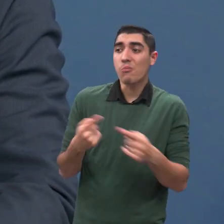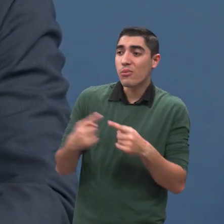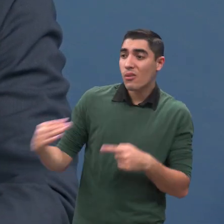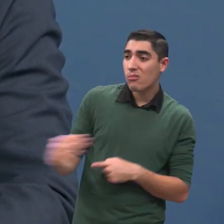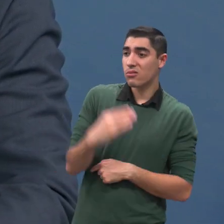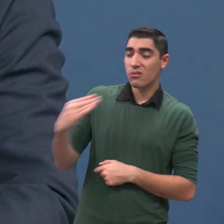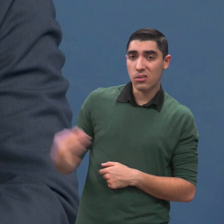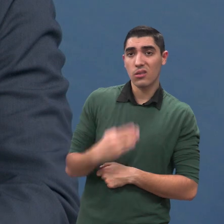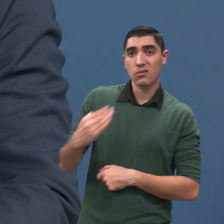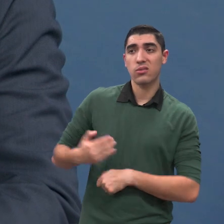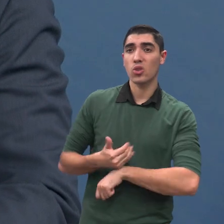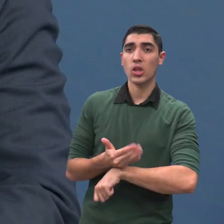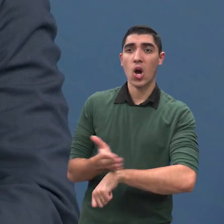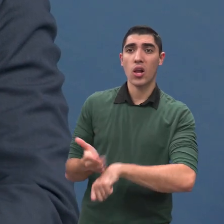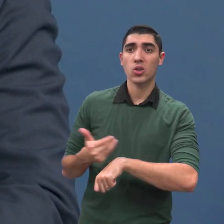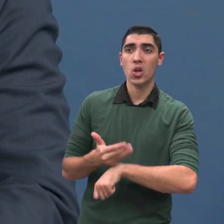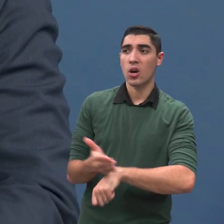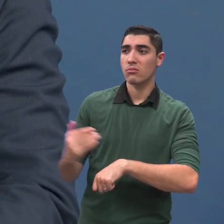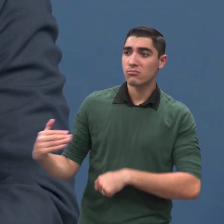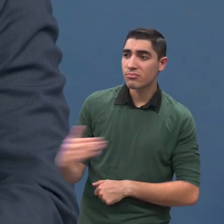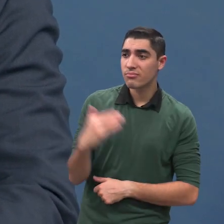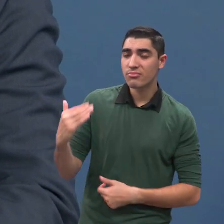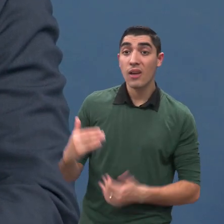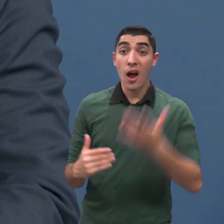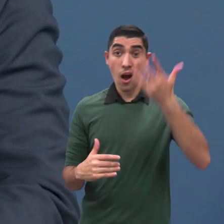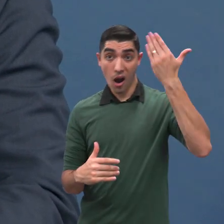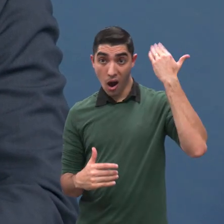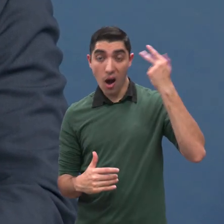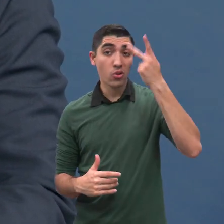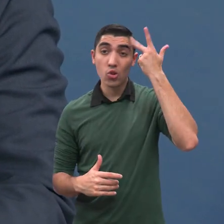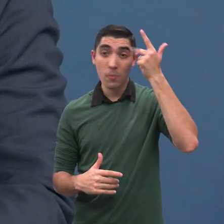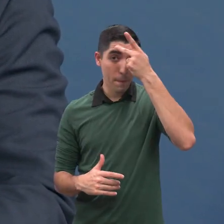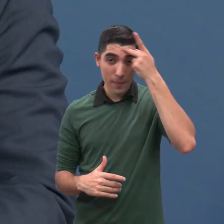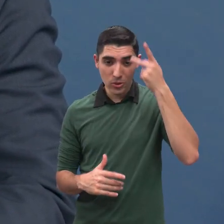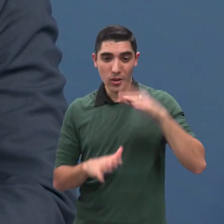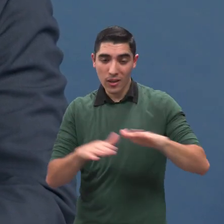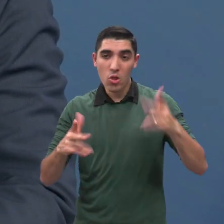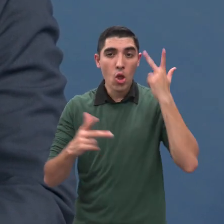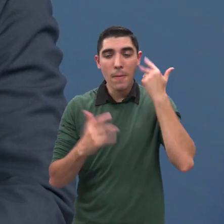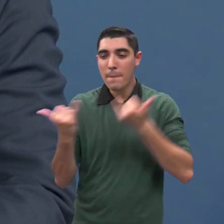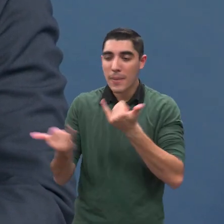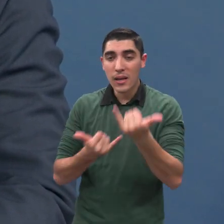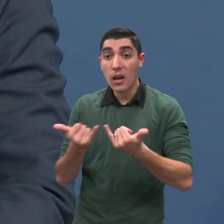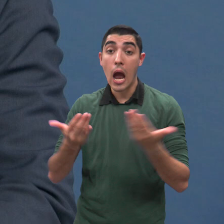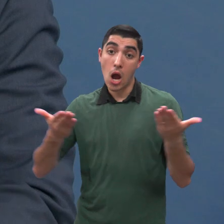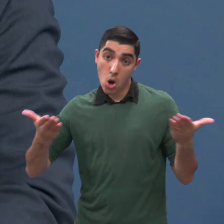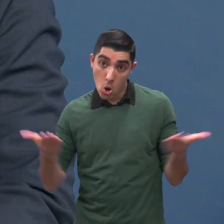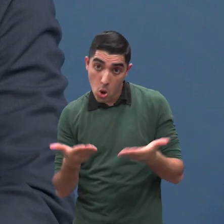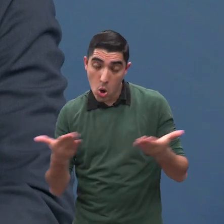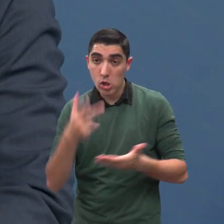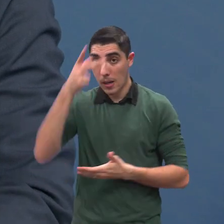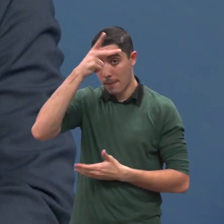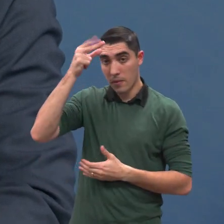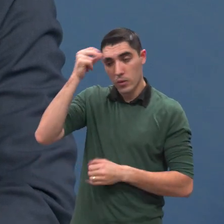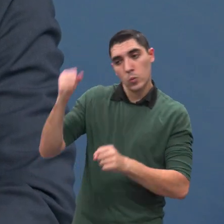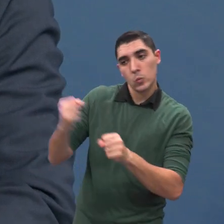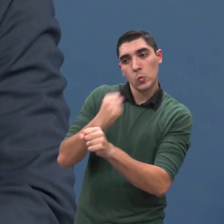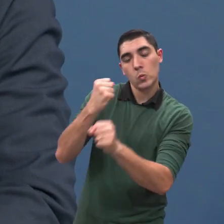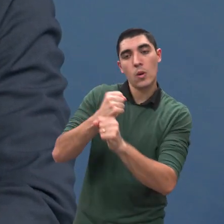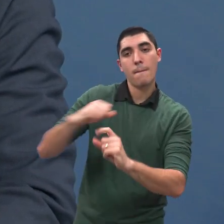que não é ideal. Né? Então, para isso, promoveram as praças. Né? Então,